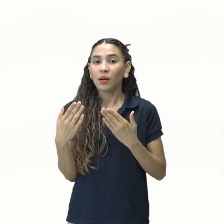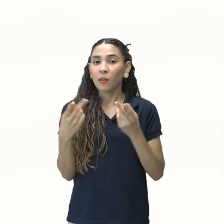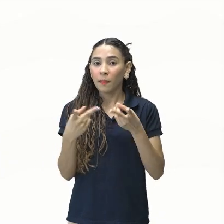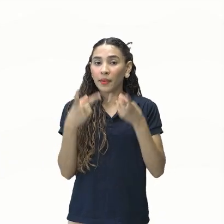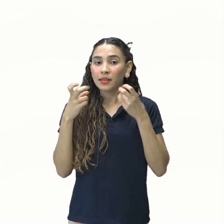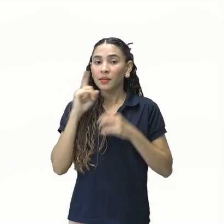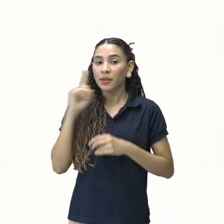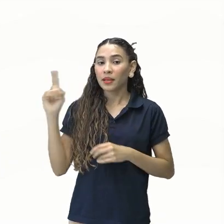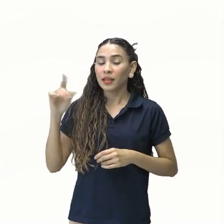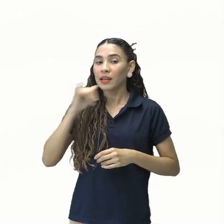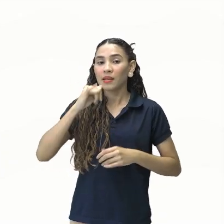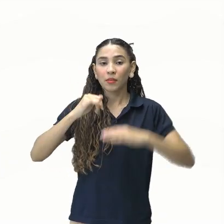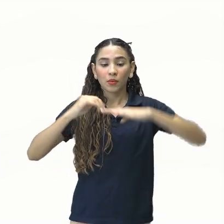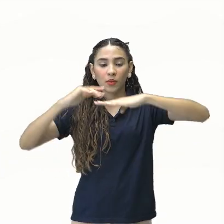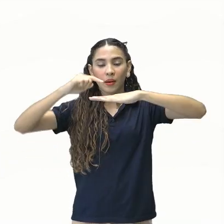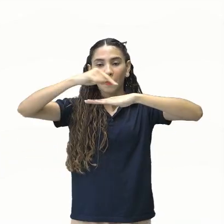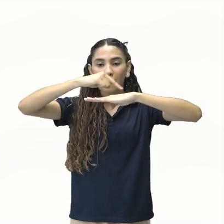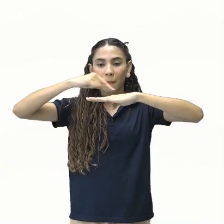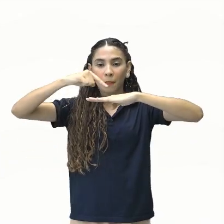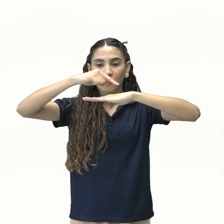aqui as bases do prisma,